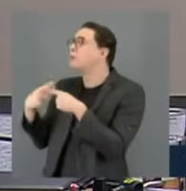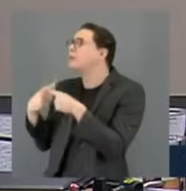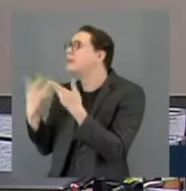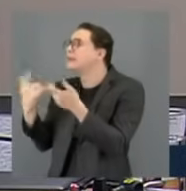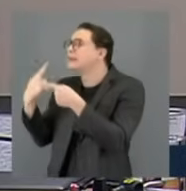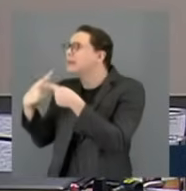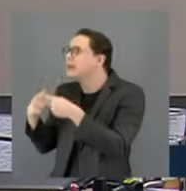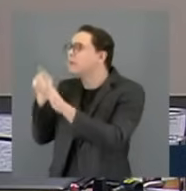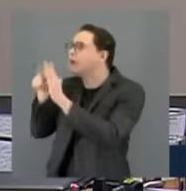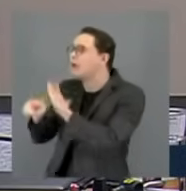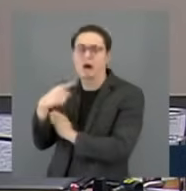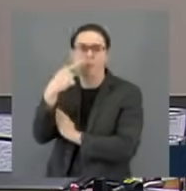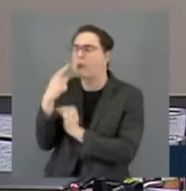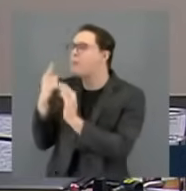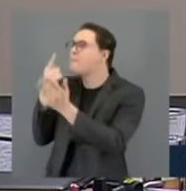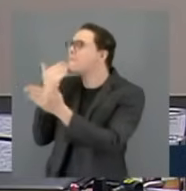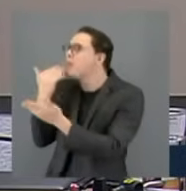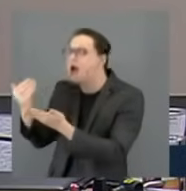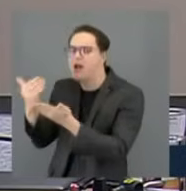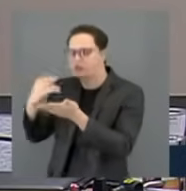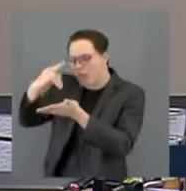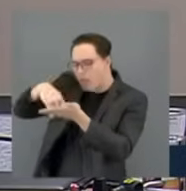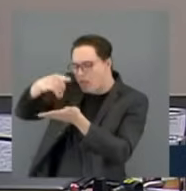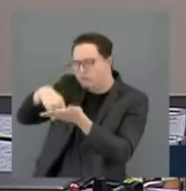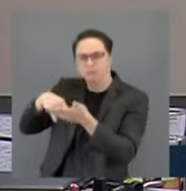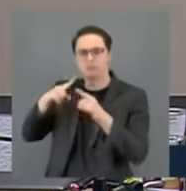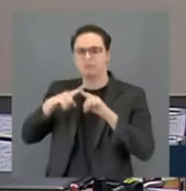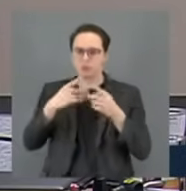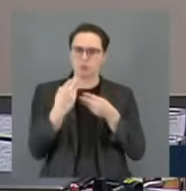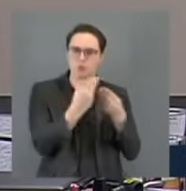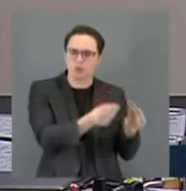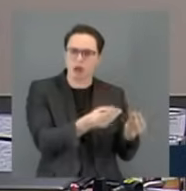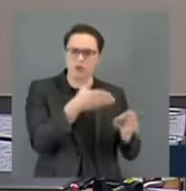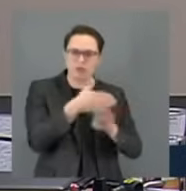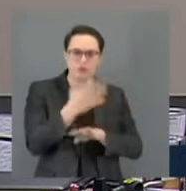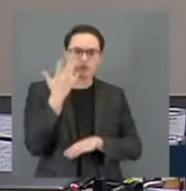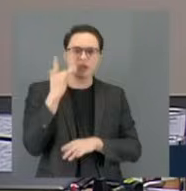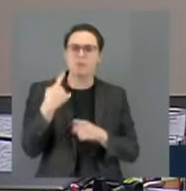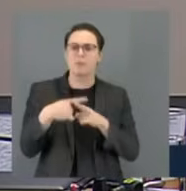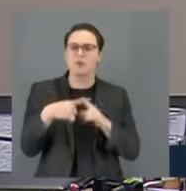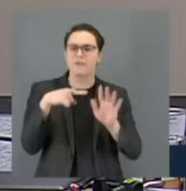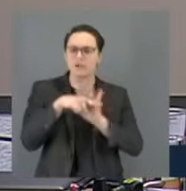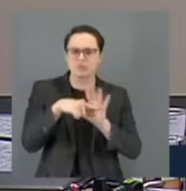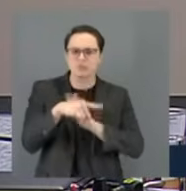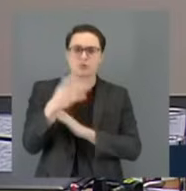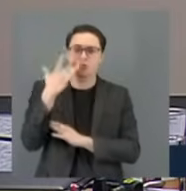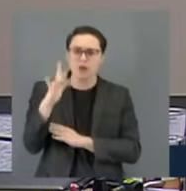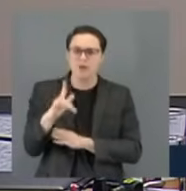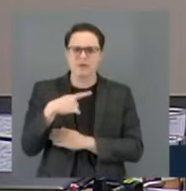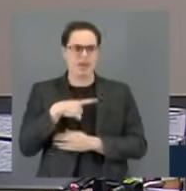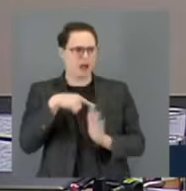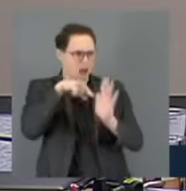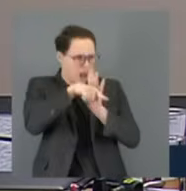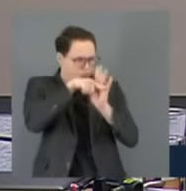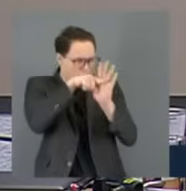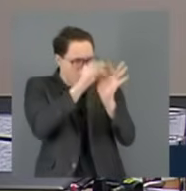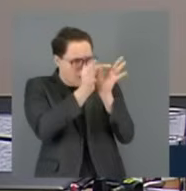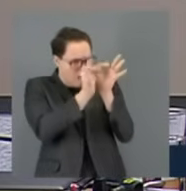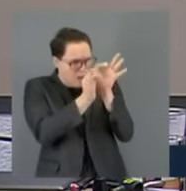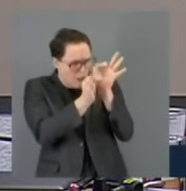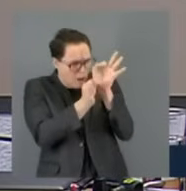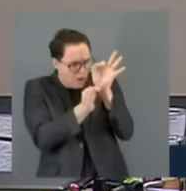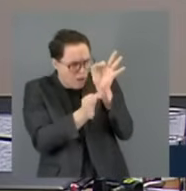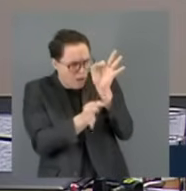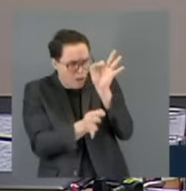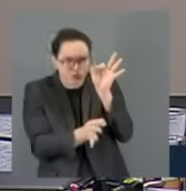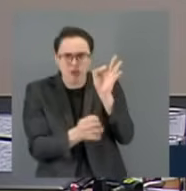têm acesso à íntegra das investigações, e são investigações infinitas, né? O